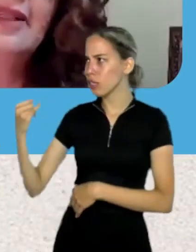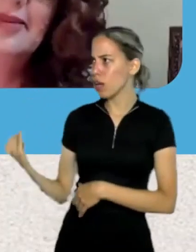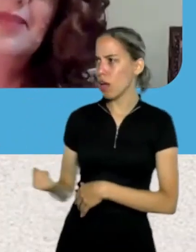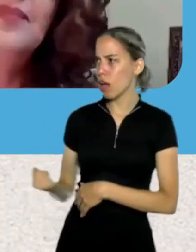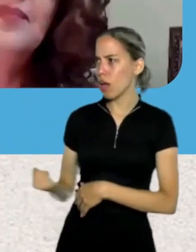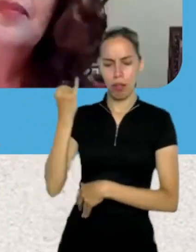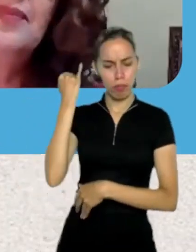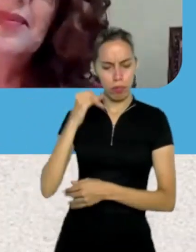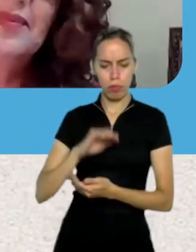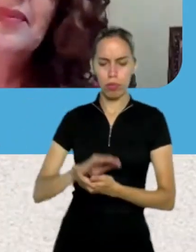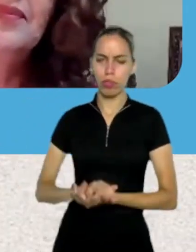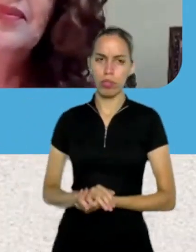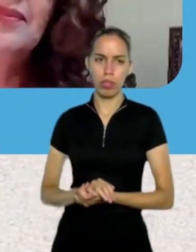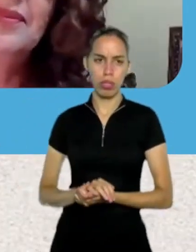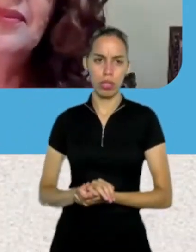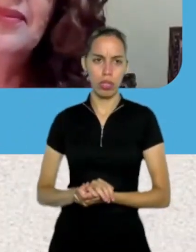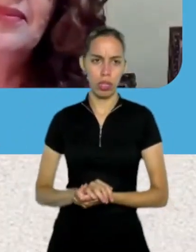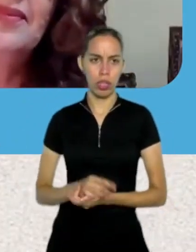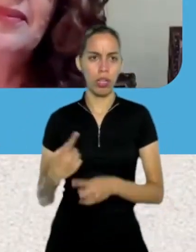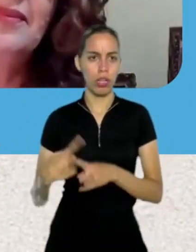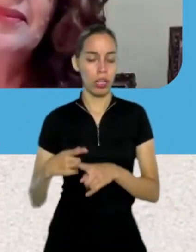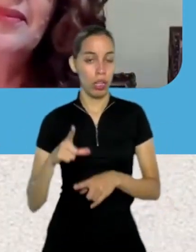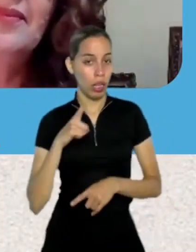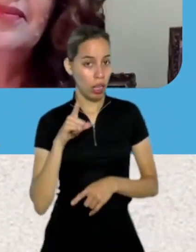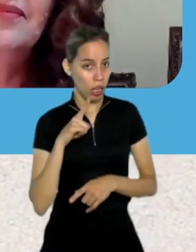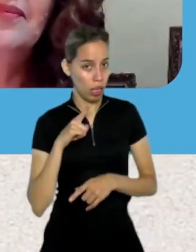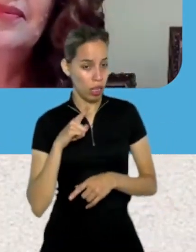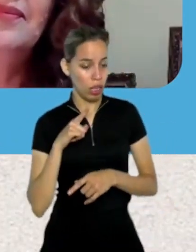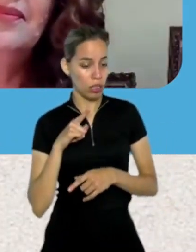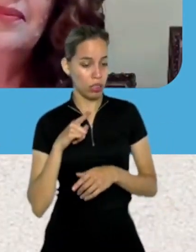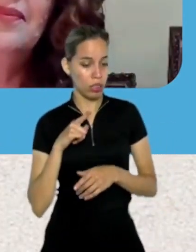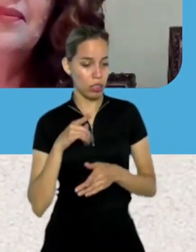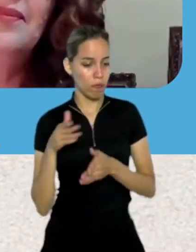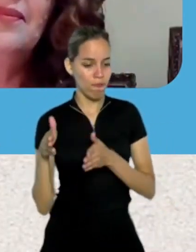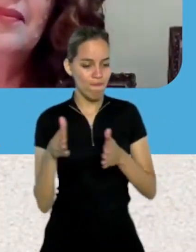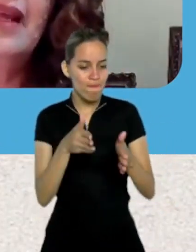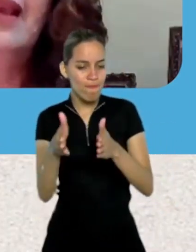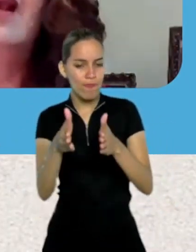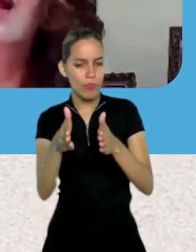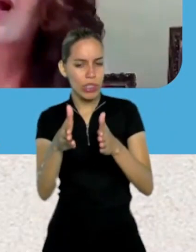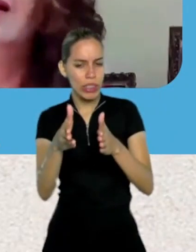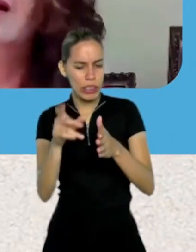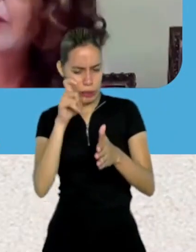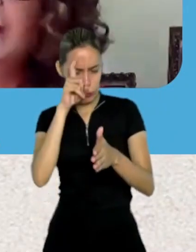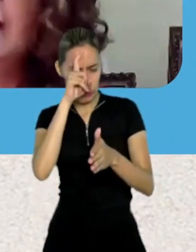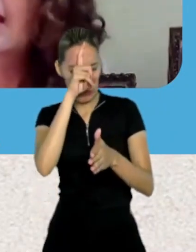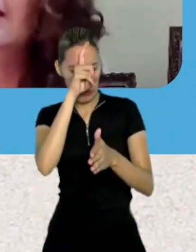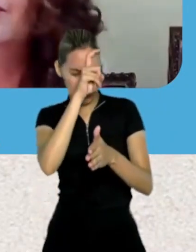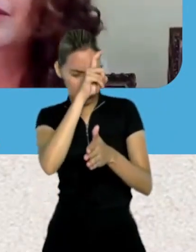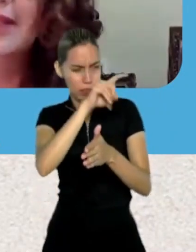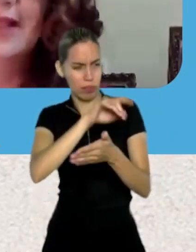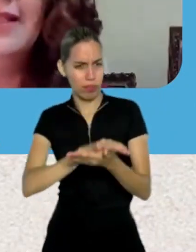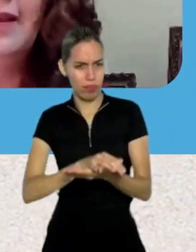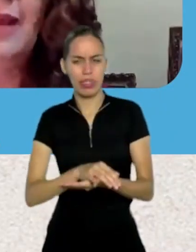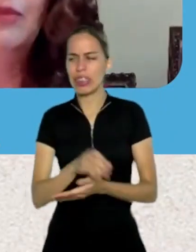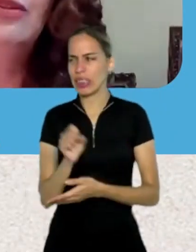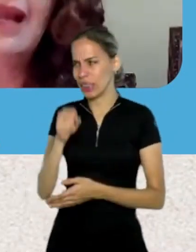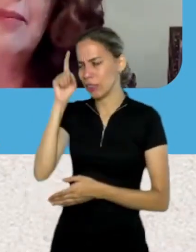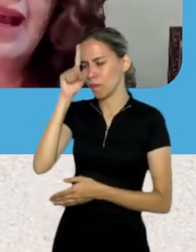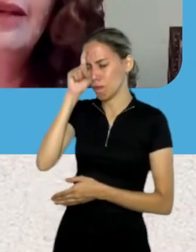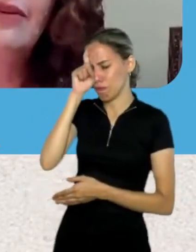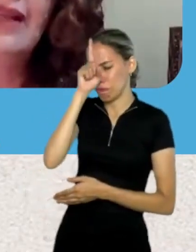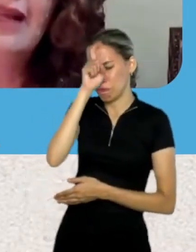escrever, né? né? Porque tem um percurso aí que é bonito, mas é árduo também, né? É árduo, é árduo. É